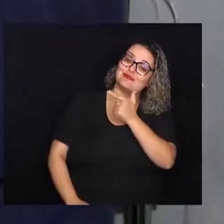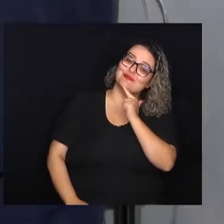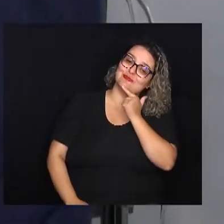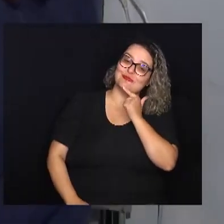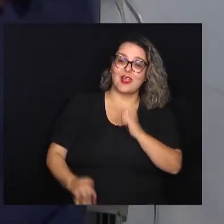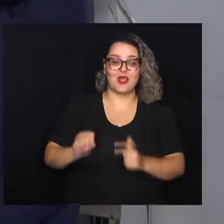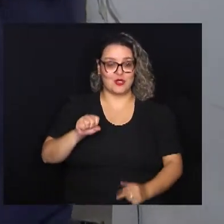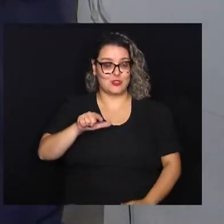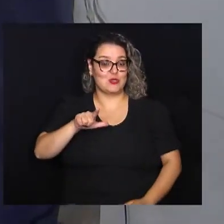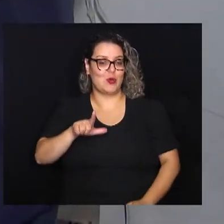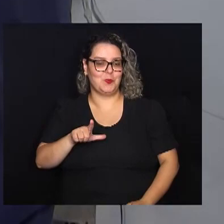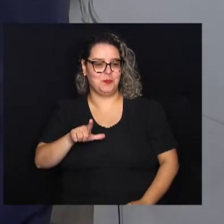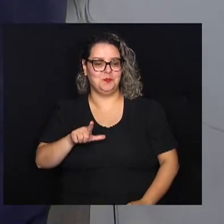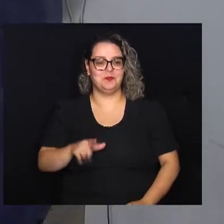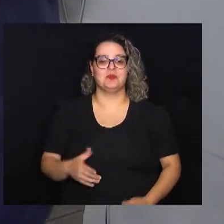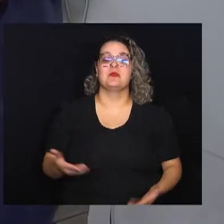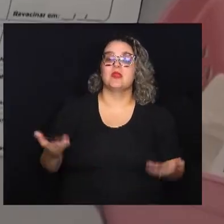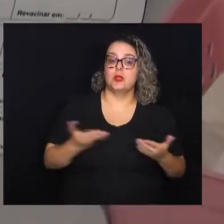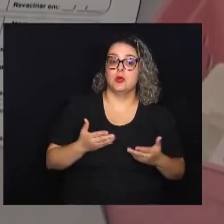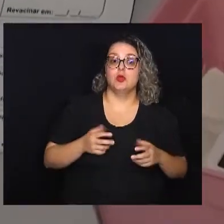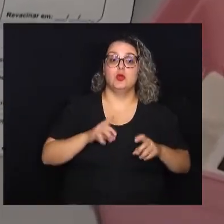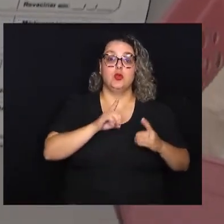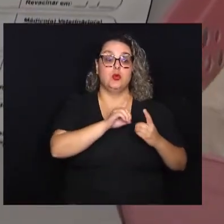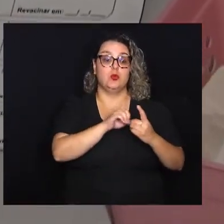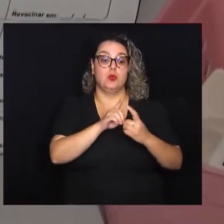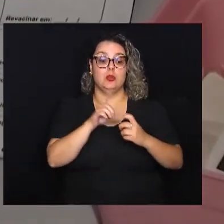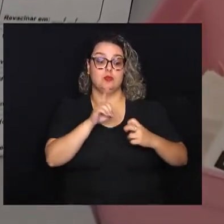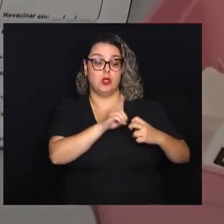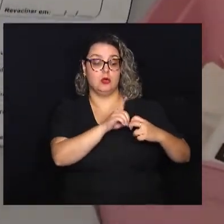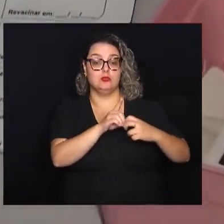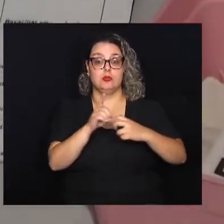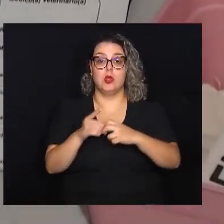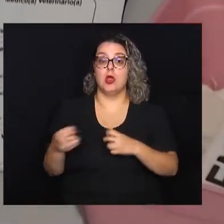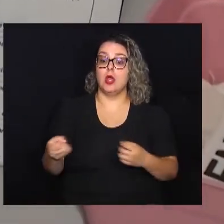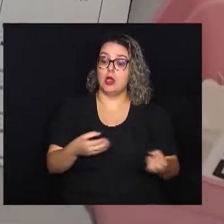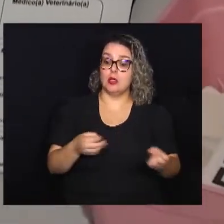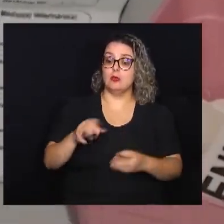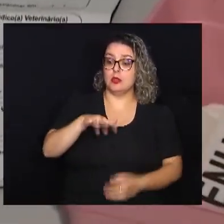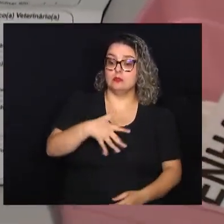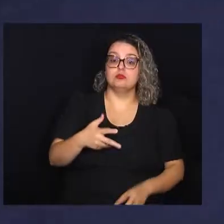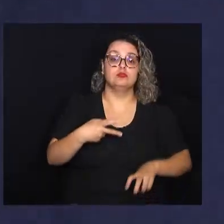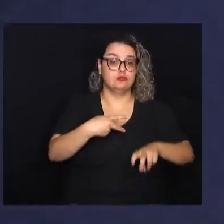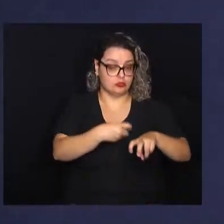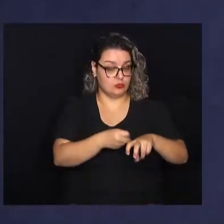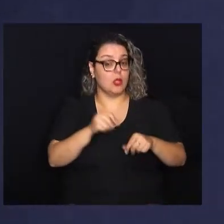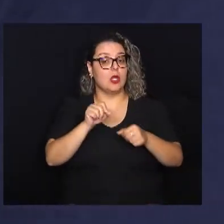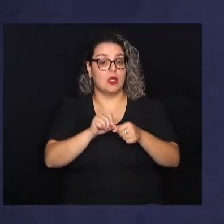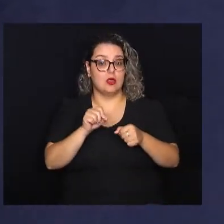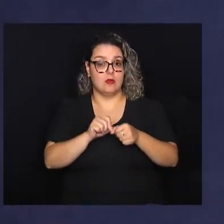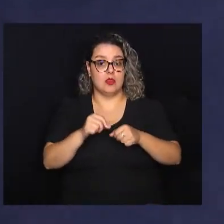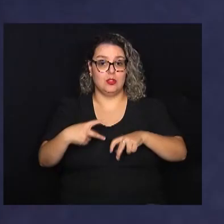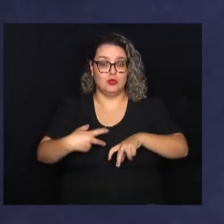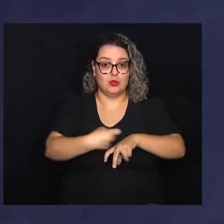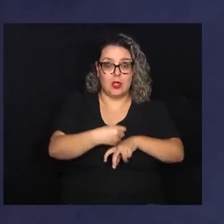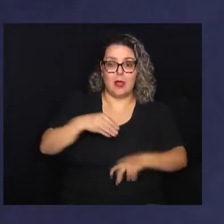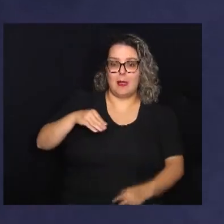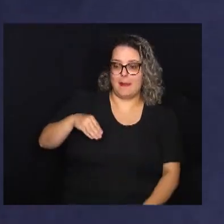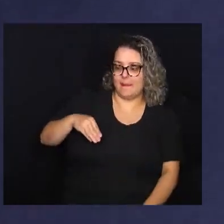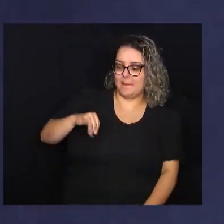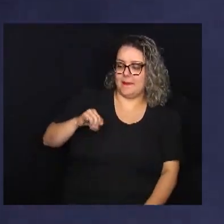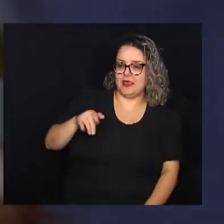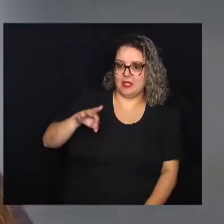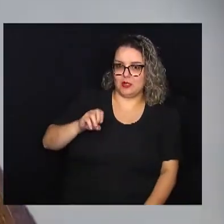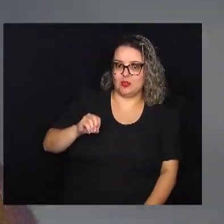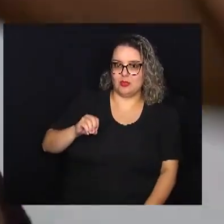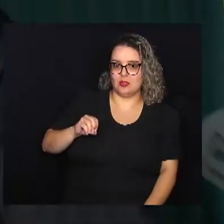ela veio passar pela consulta atualizar a carteirinha de vacinação e fazer a microchipagem é